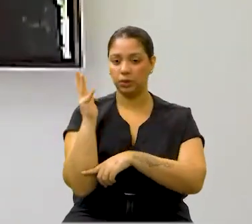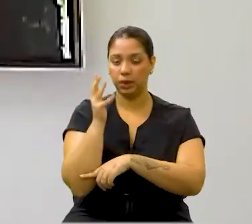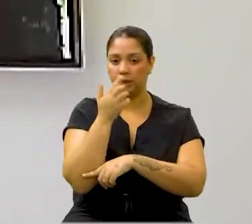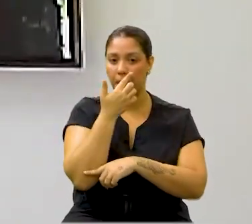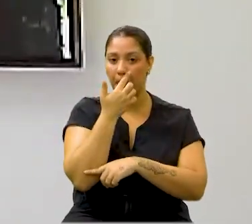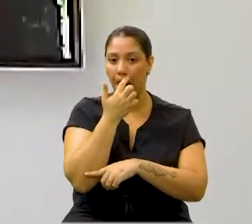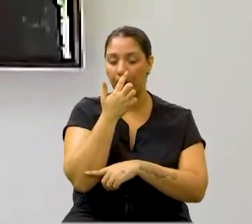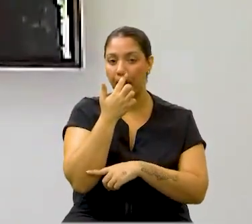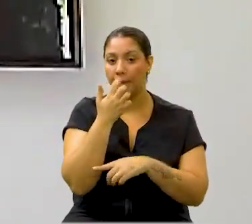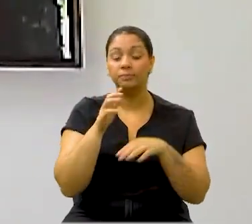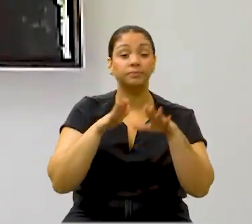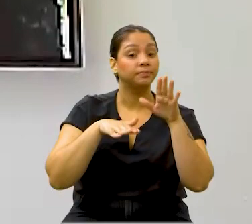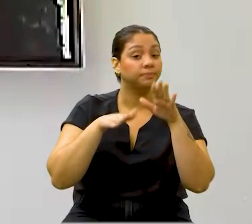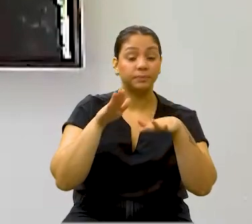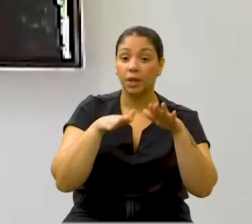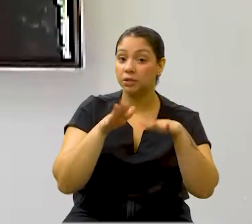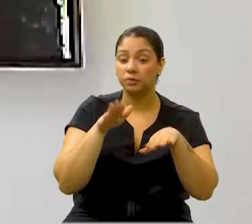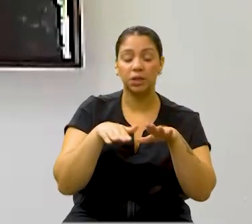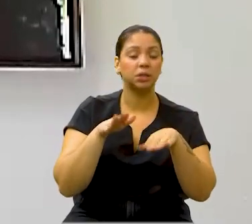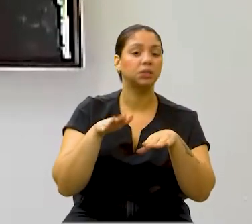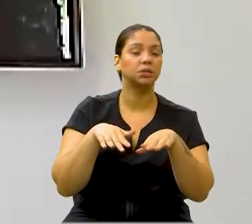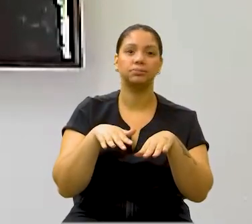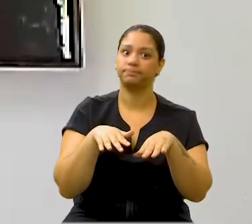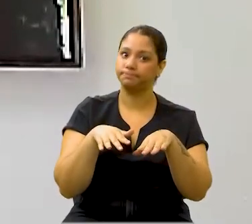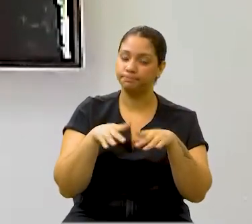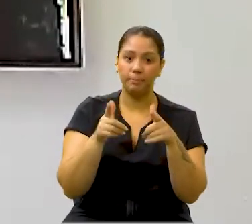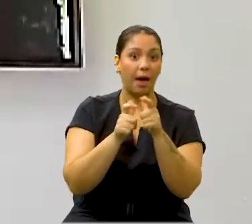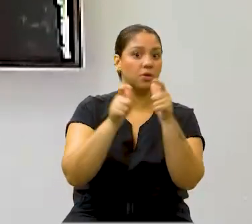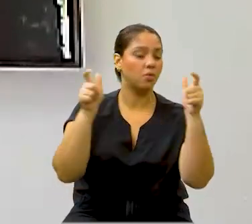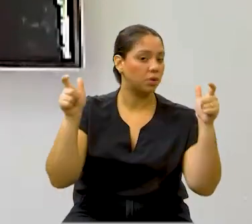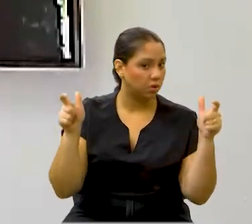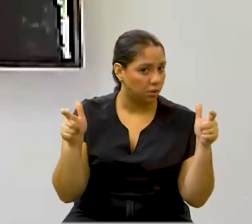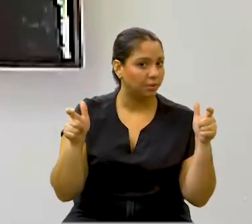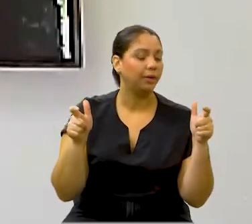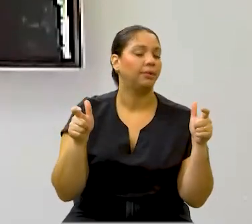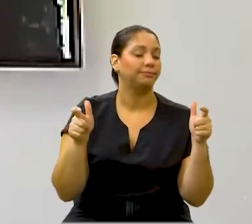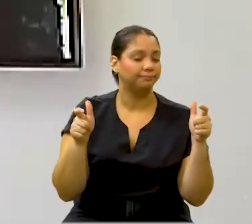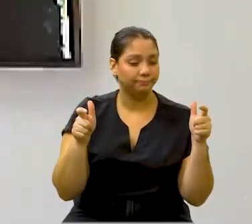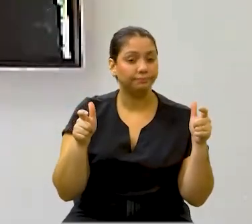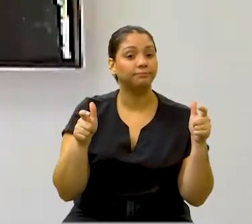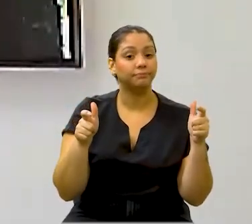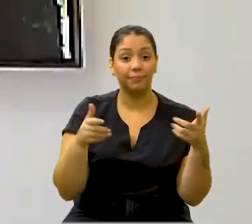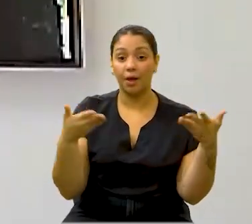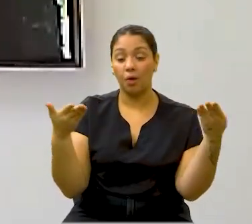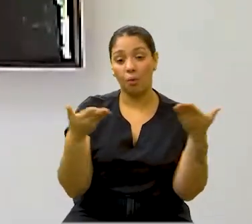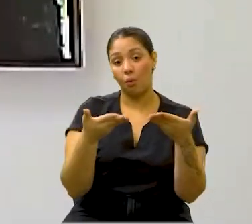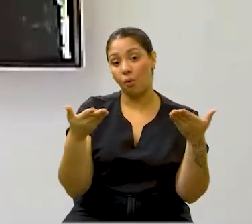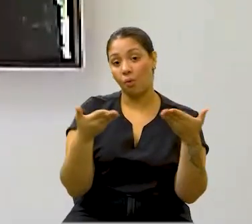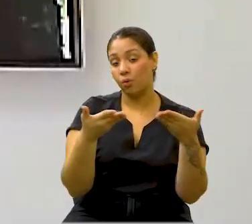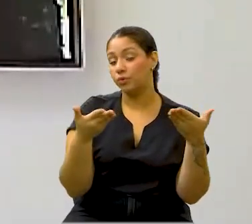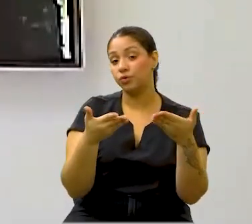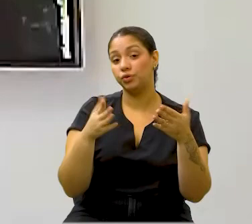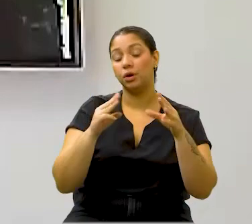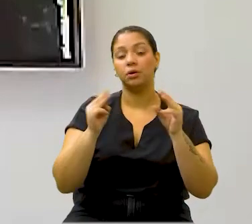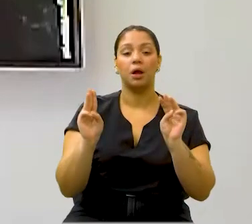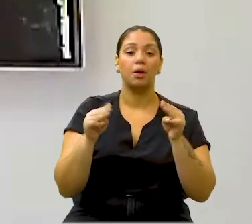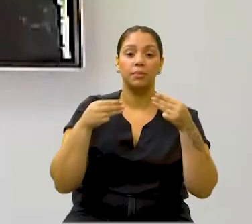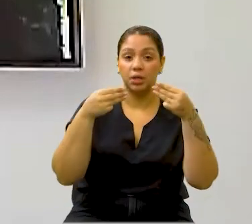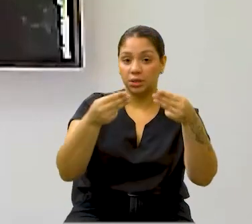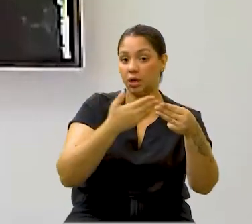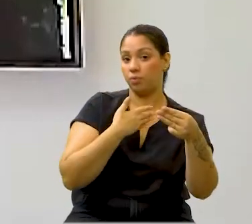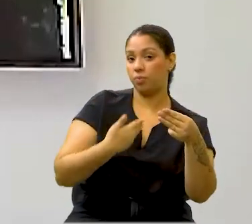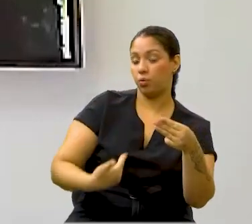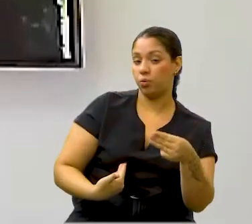recuperação. E muitas vezes, tá, na grande maioria das vezes, e hoje em dia,